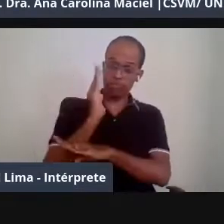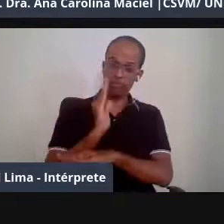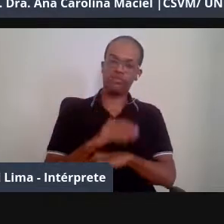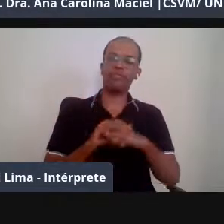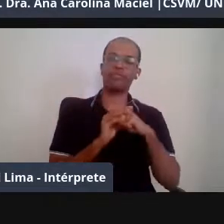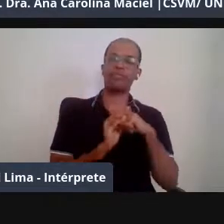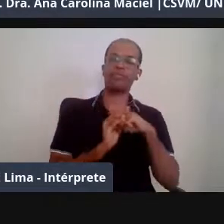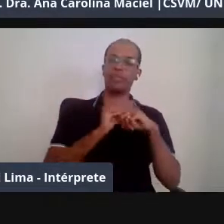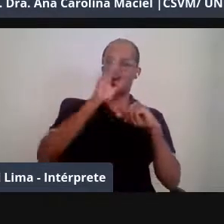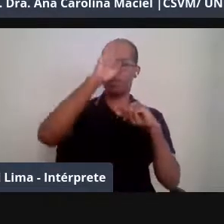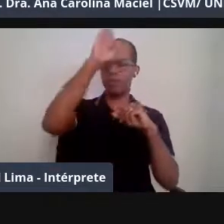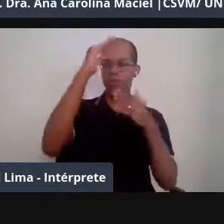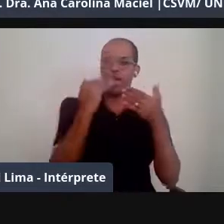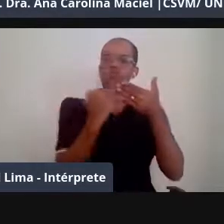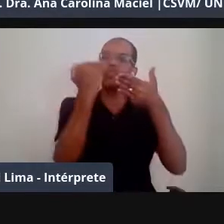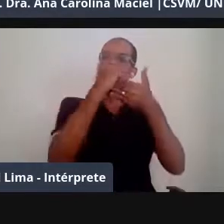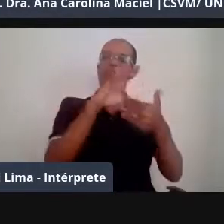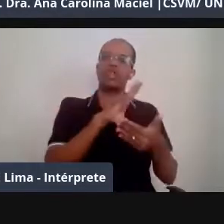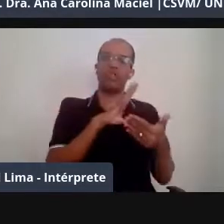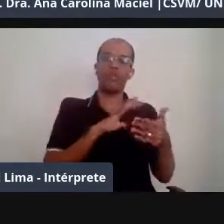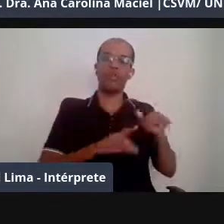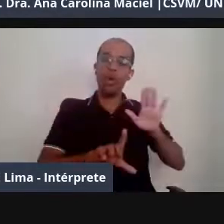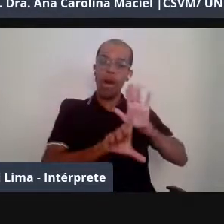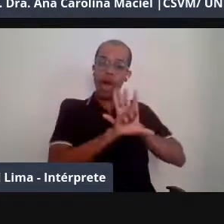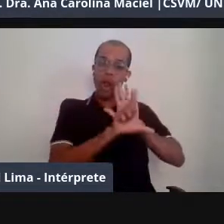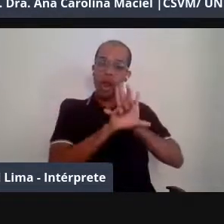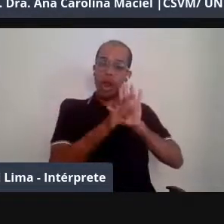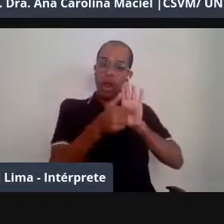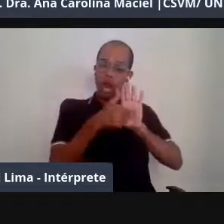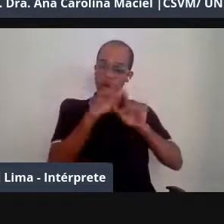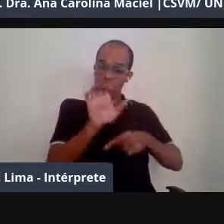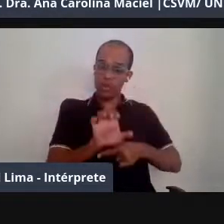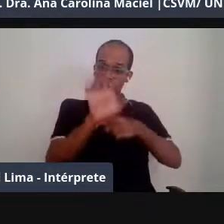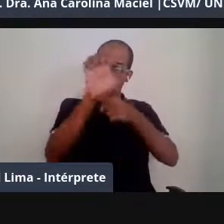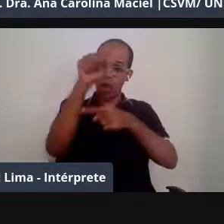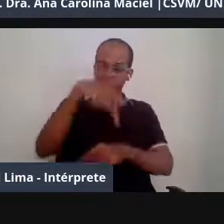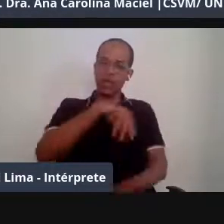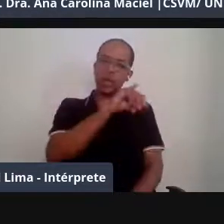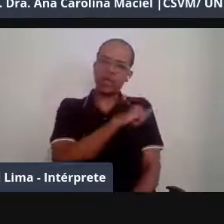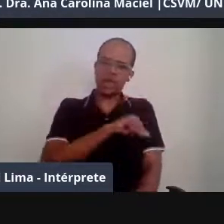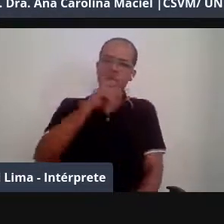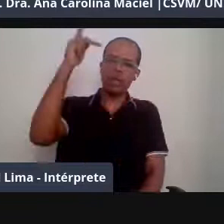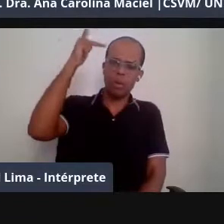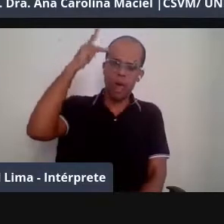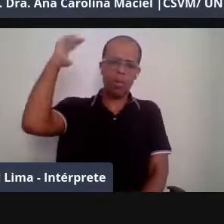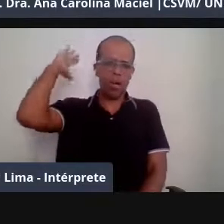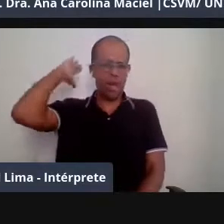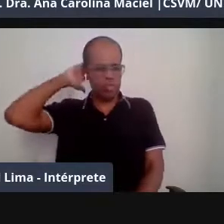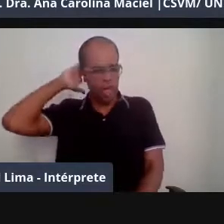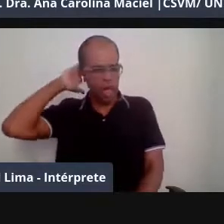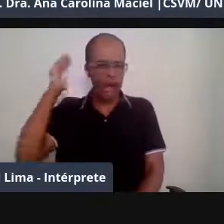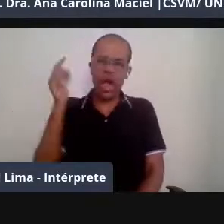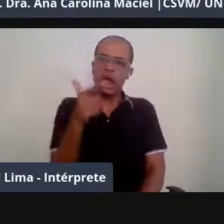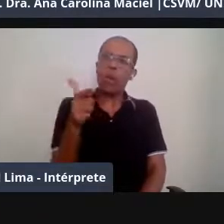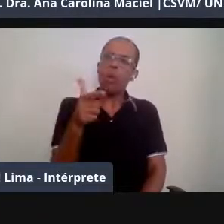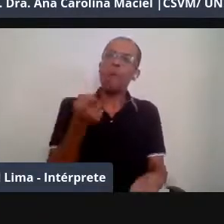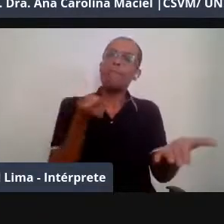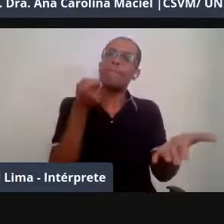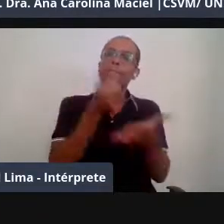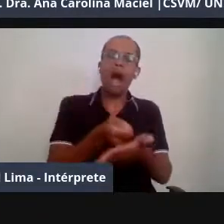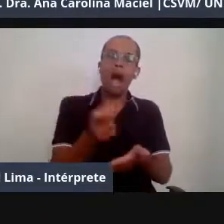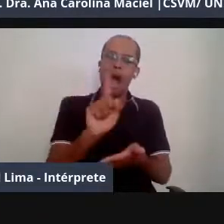estadual. Então, por lei, né, por leis estaduais, a gente tem no Rio de Janeiro, São Paulo, Paraná, isenção de taxas